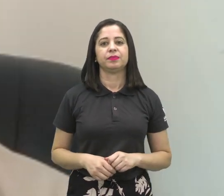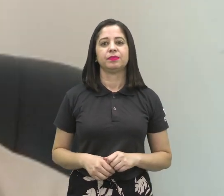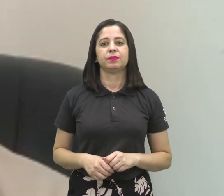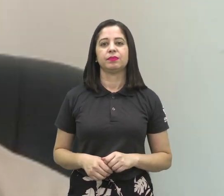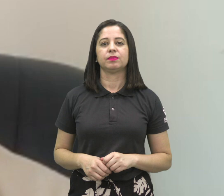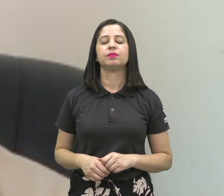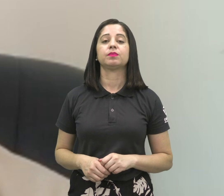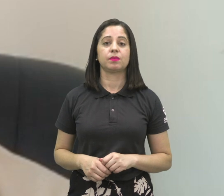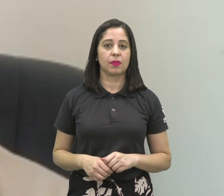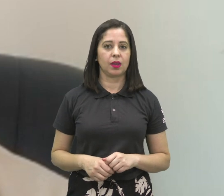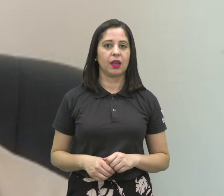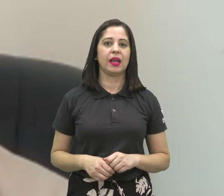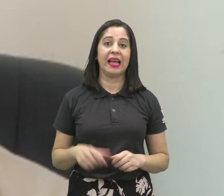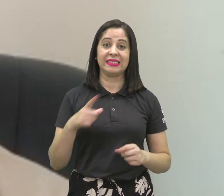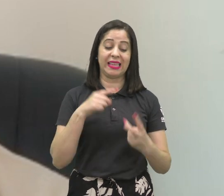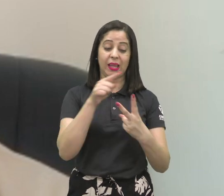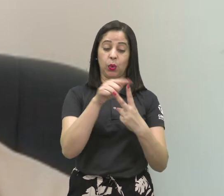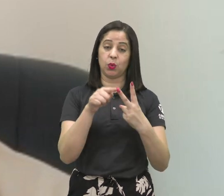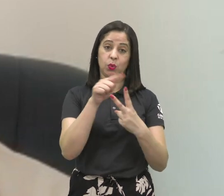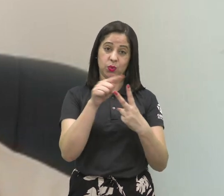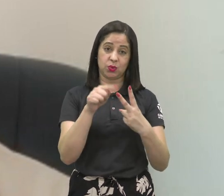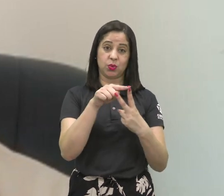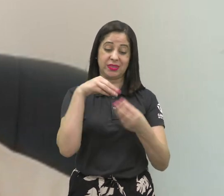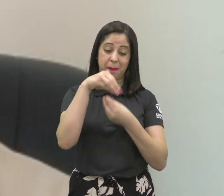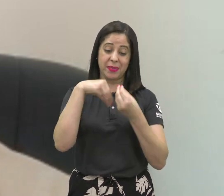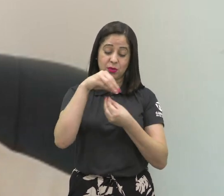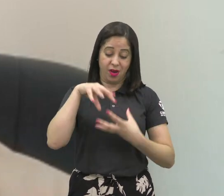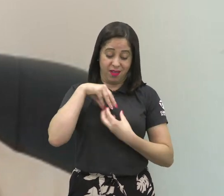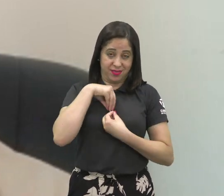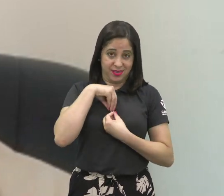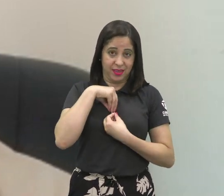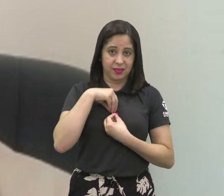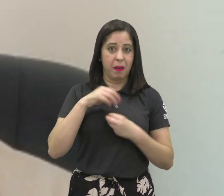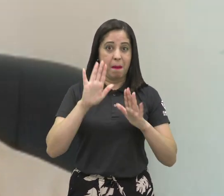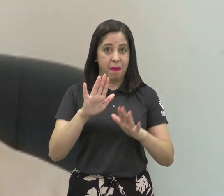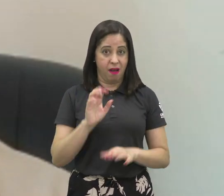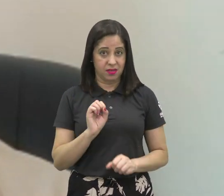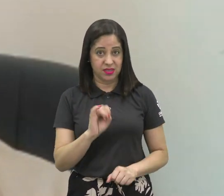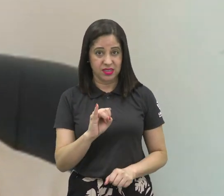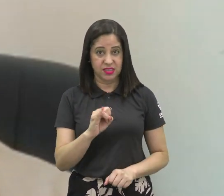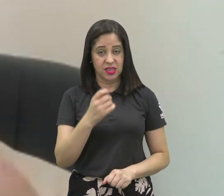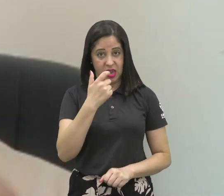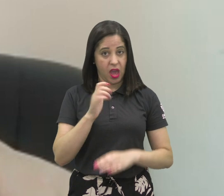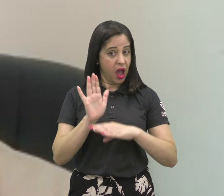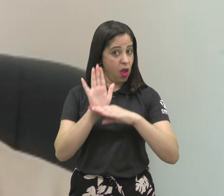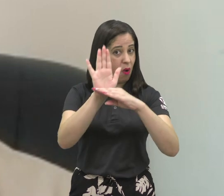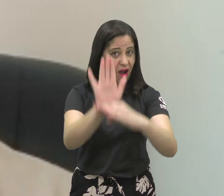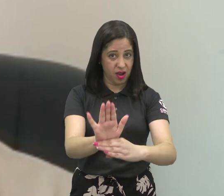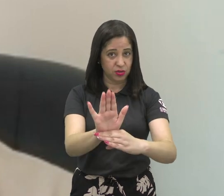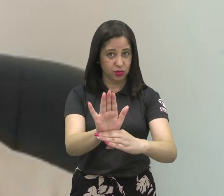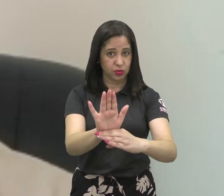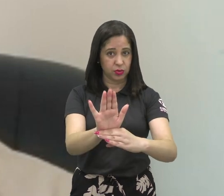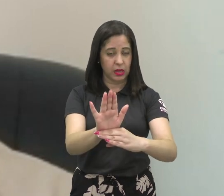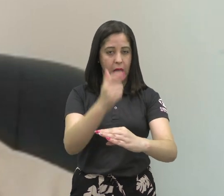Eu acho que é um pouco do momento dos dois, mas eu posso te afirmar que se eu fizer algo para o outro, baseado no meu ego, baseado na